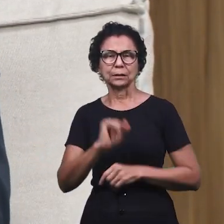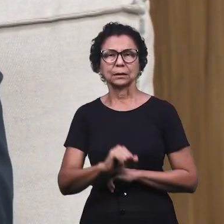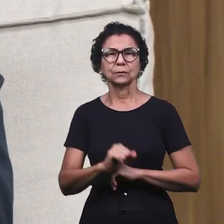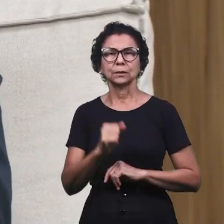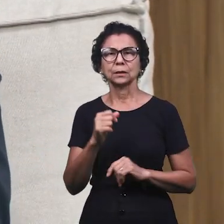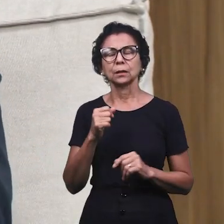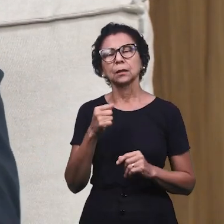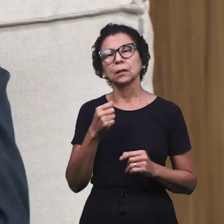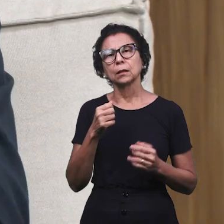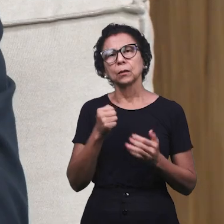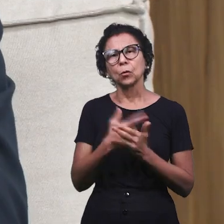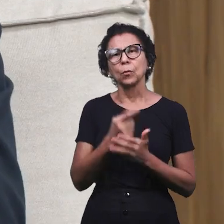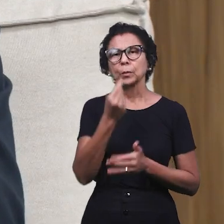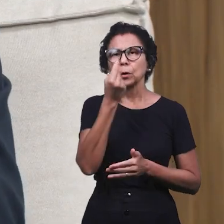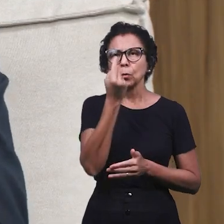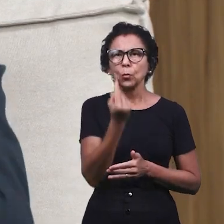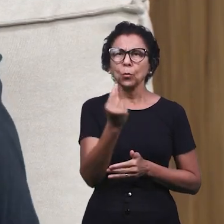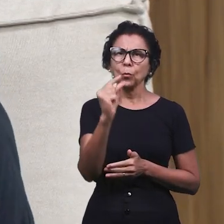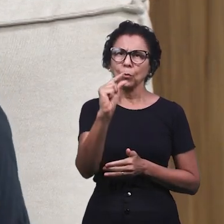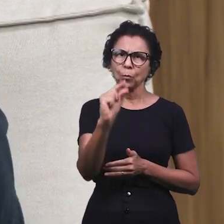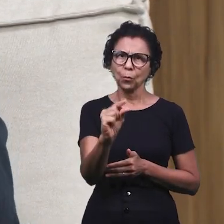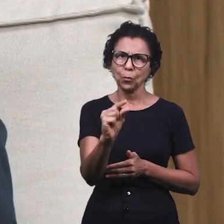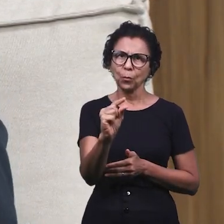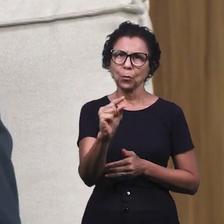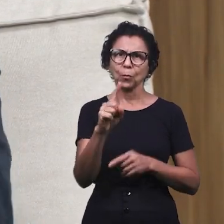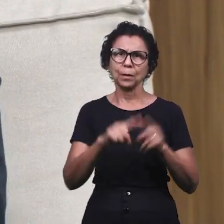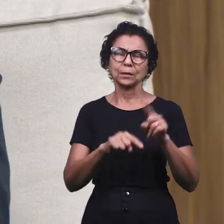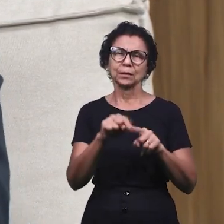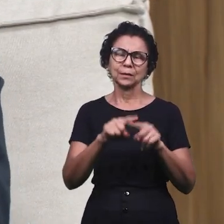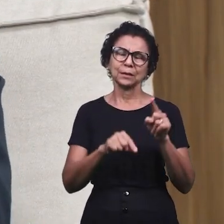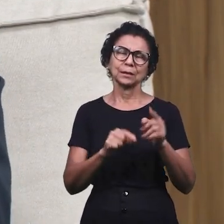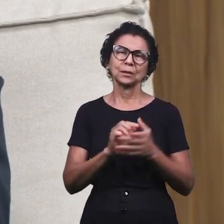pagar imposto sobre 5.001